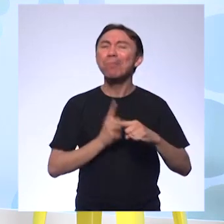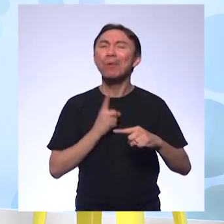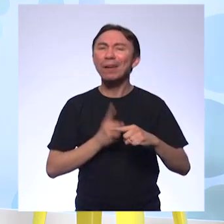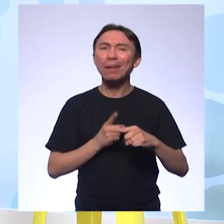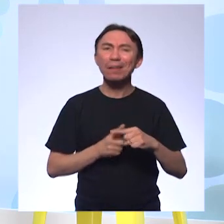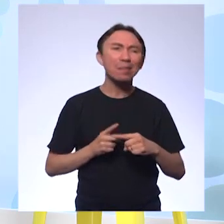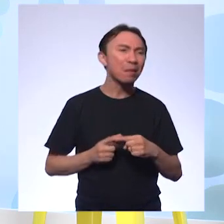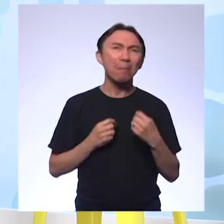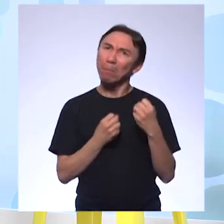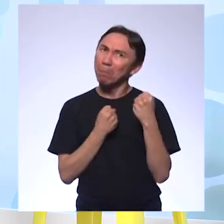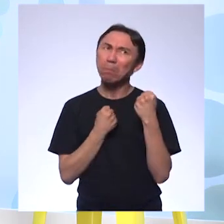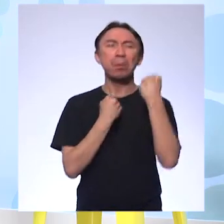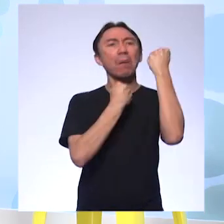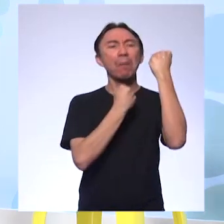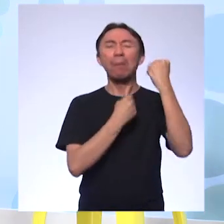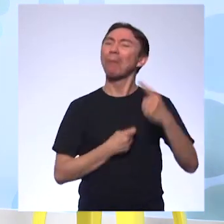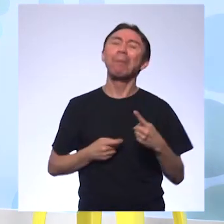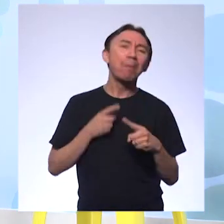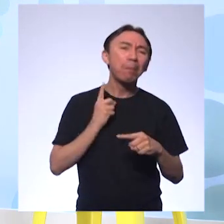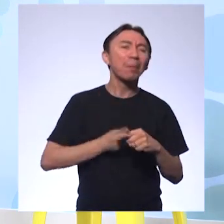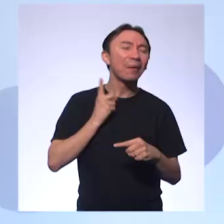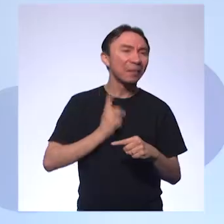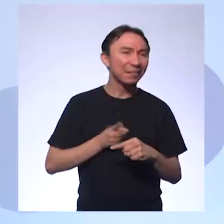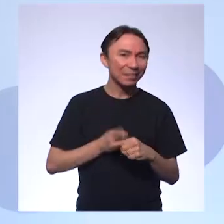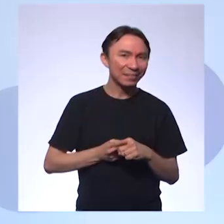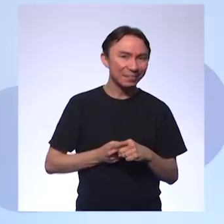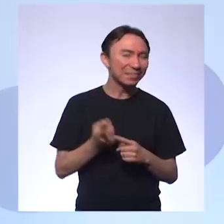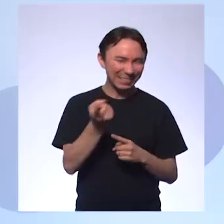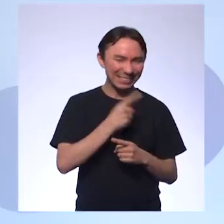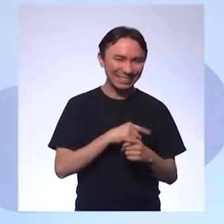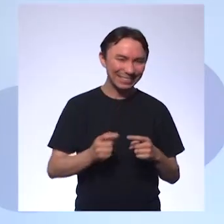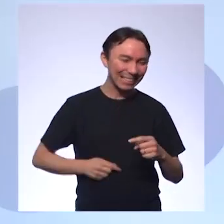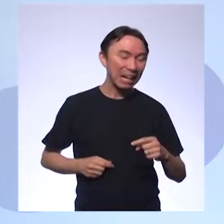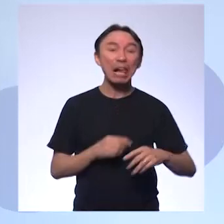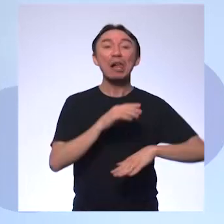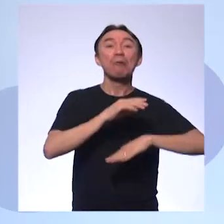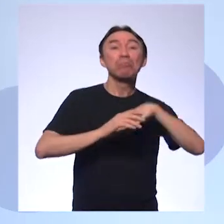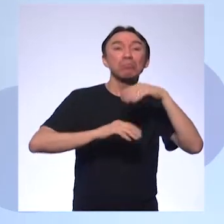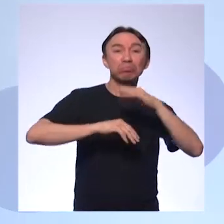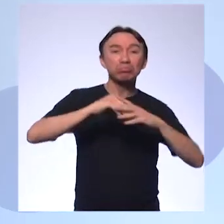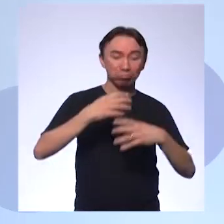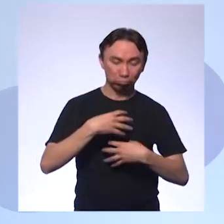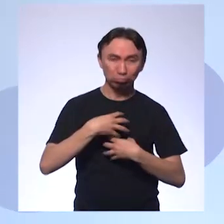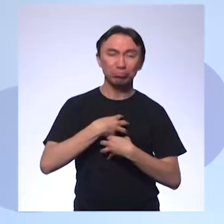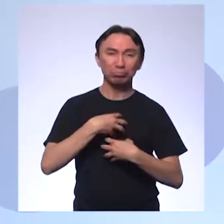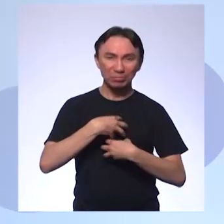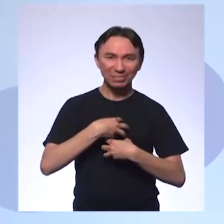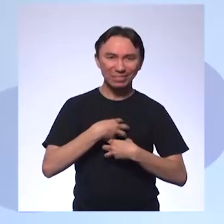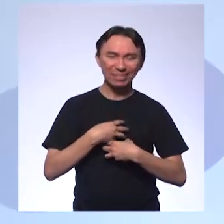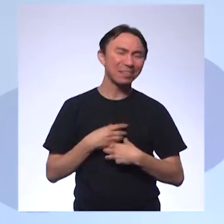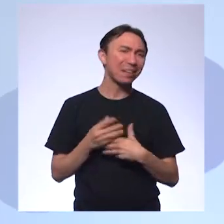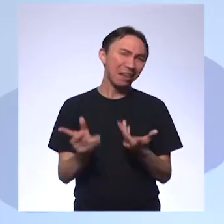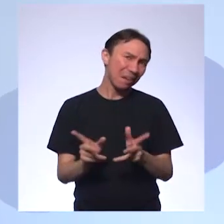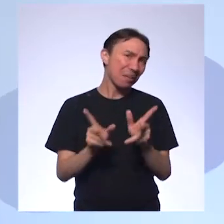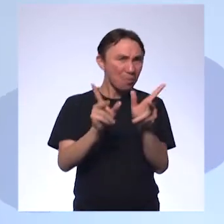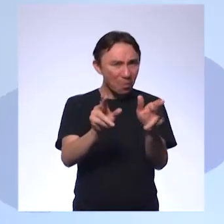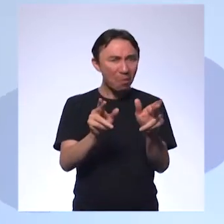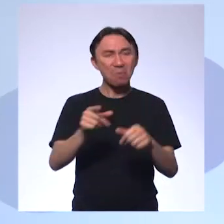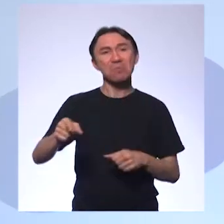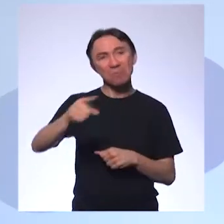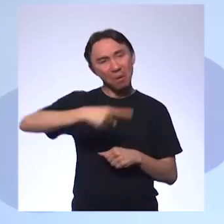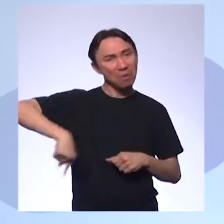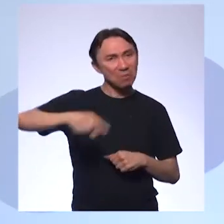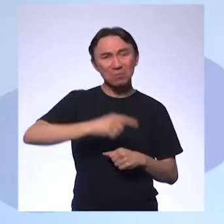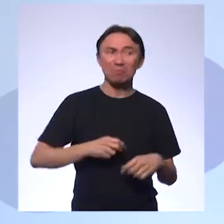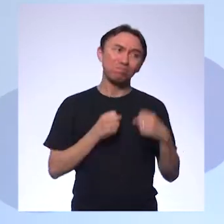né? Se a gente pensar nas competências socioemocionais, é quase um poder no sentido da gente se superar.